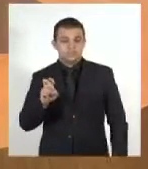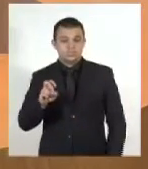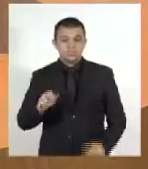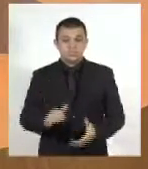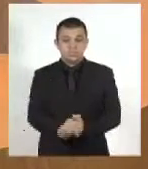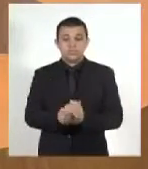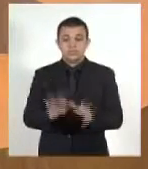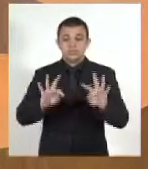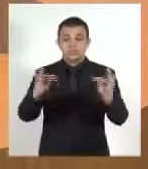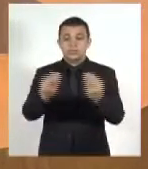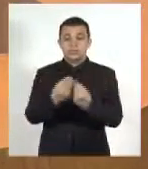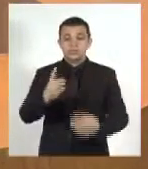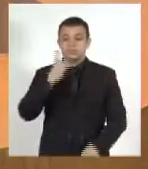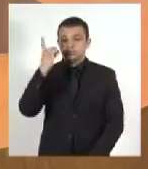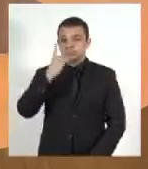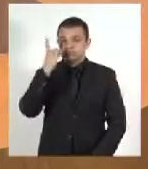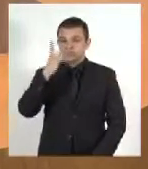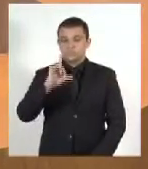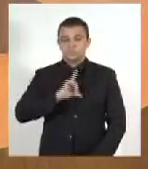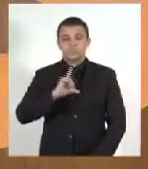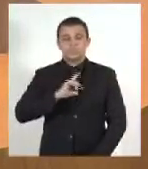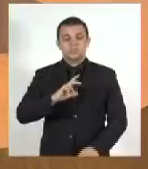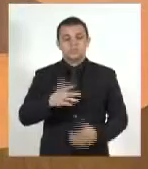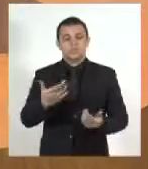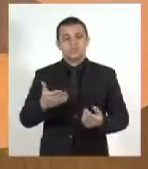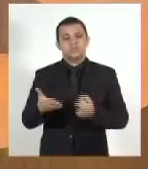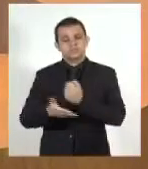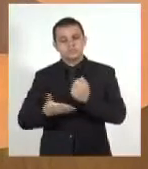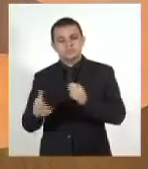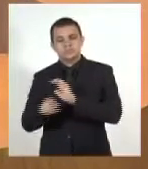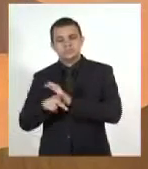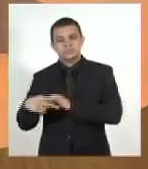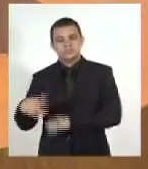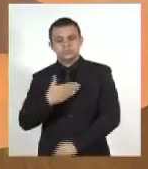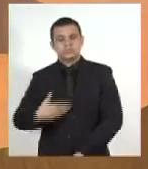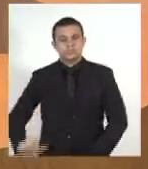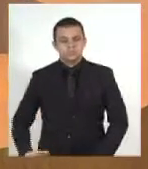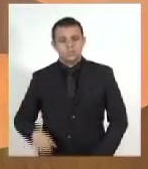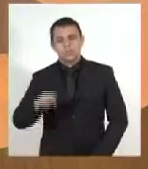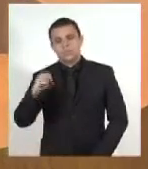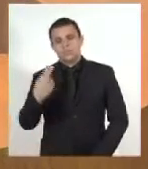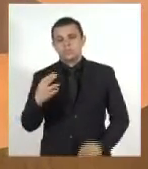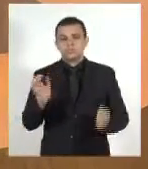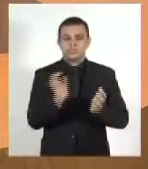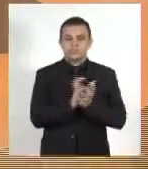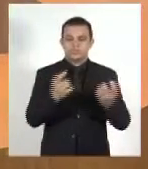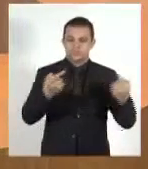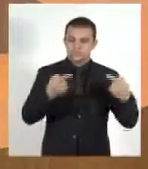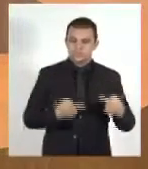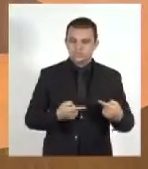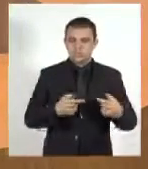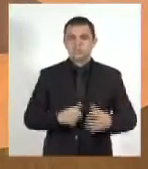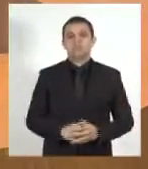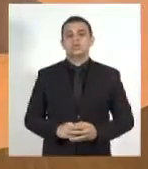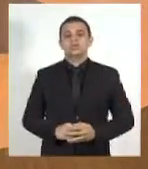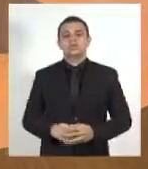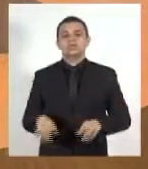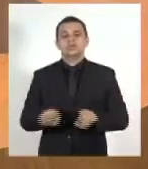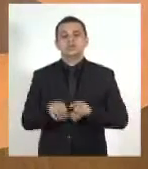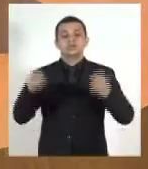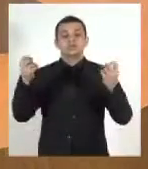especial, todos os deputados, seja da base do governo, seja da oposição, e, mais uma vez, ressaltar a